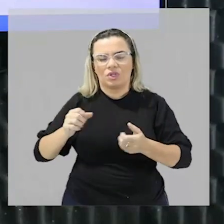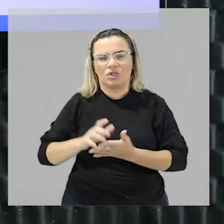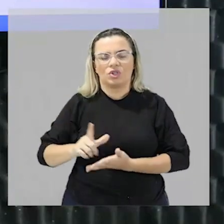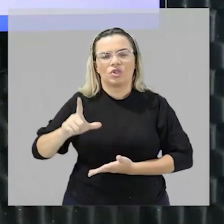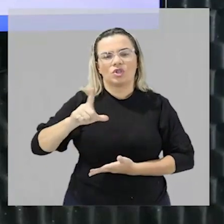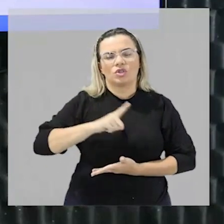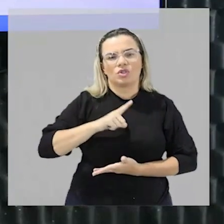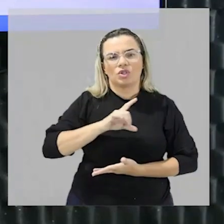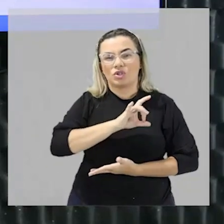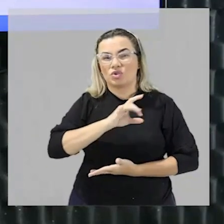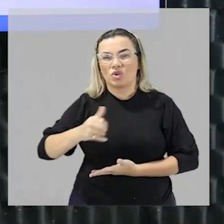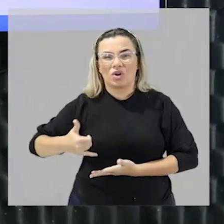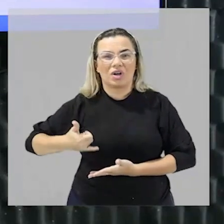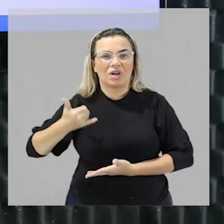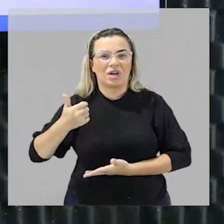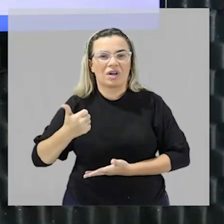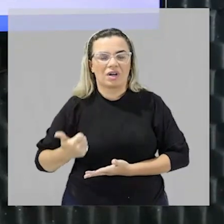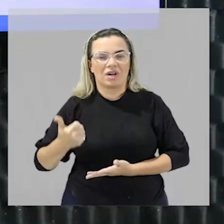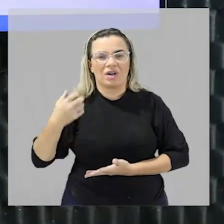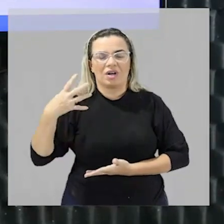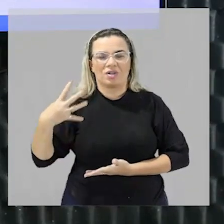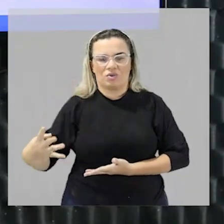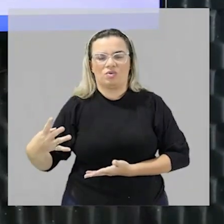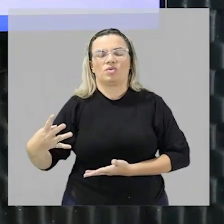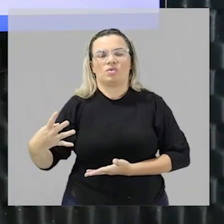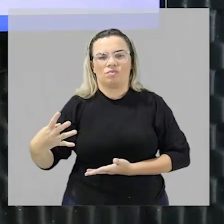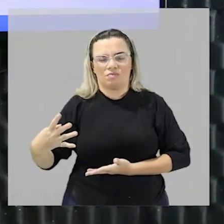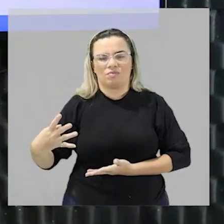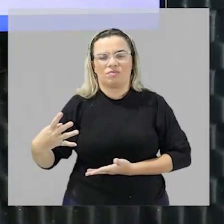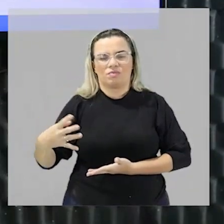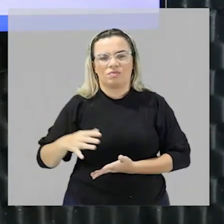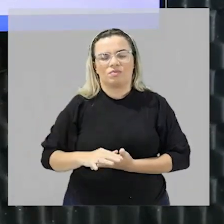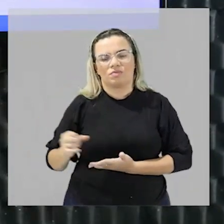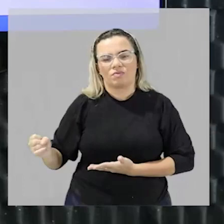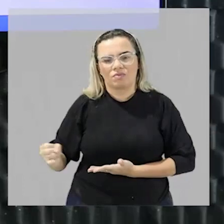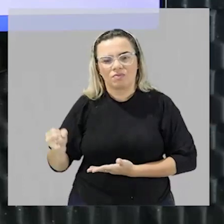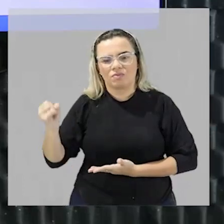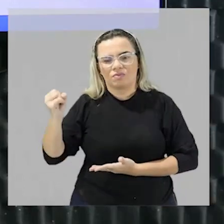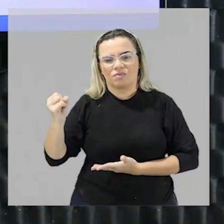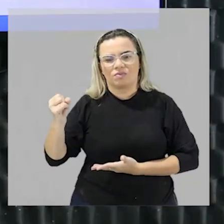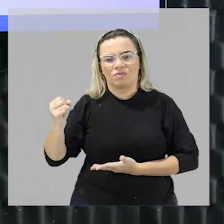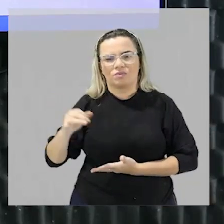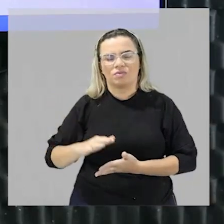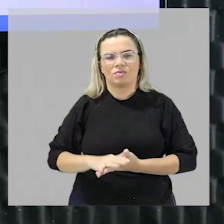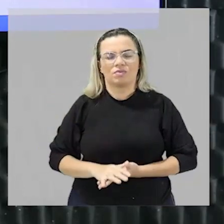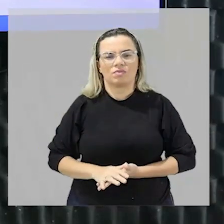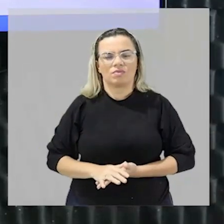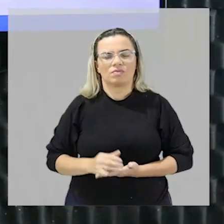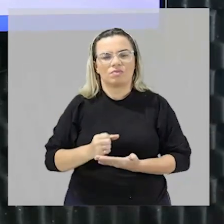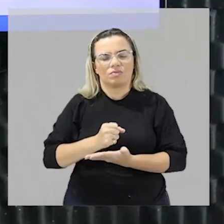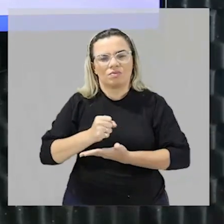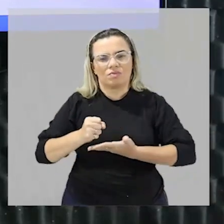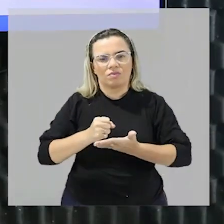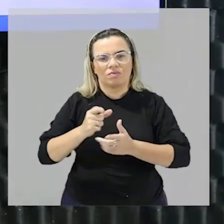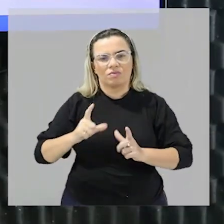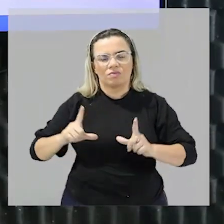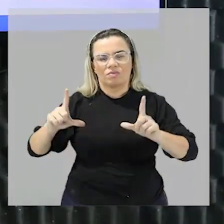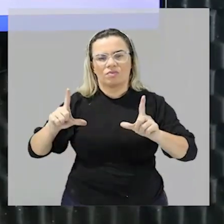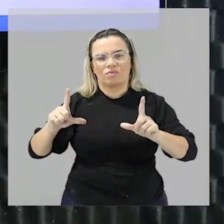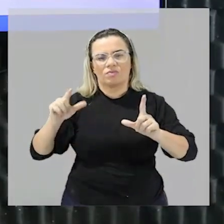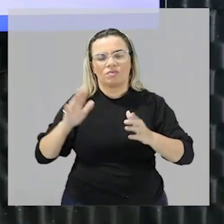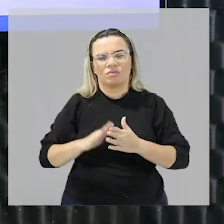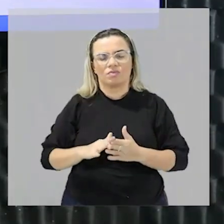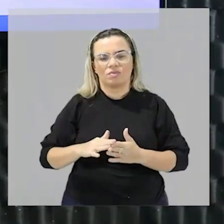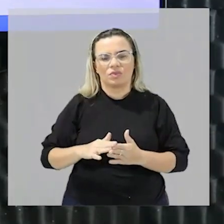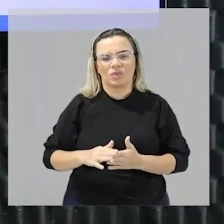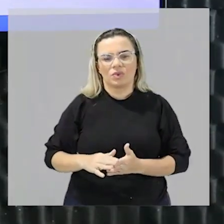14 anos. Então seria muito importante se trabalhar, né, basicamente, a ideia da